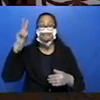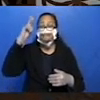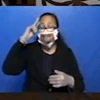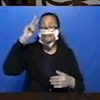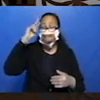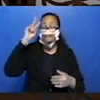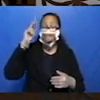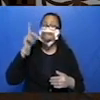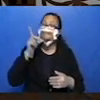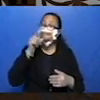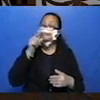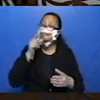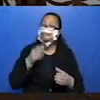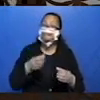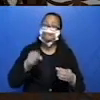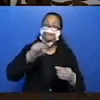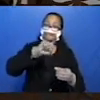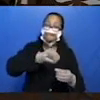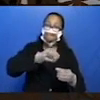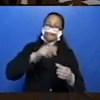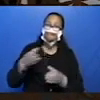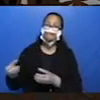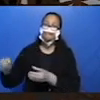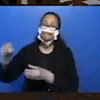nos 2 copos, certo?